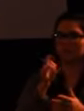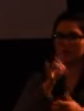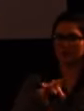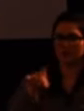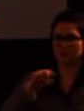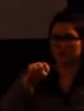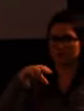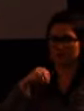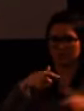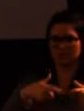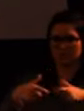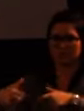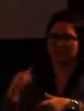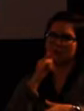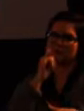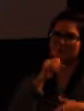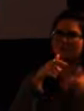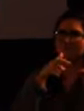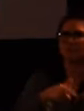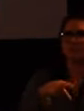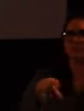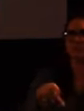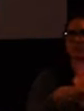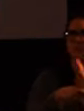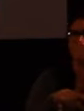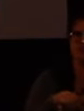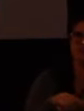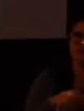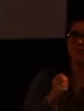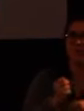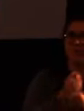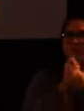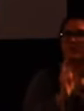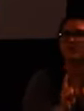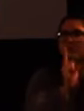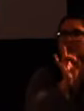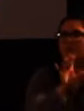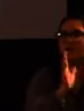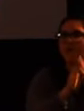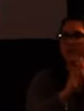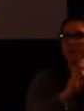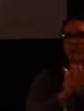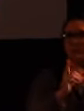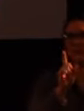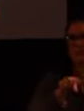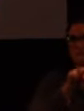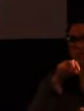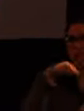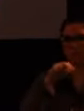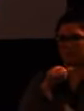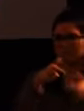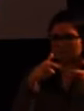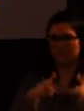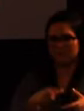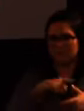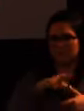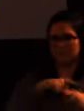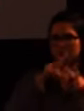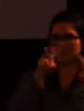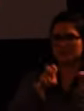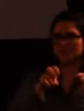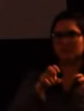zona daquela, por exemplo, a zona predominantemente residencial, é uma zona hoje que ela tem do tipo